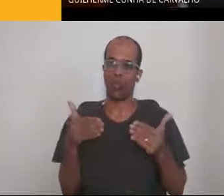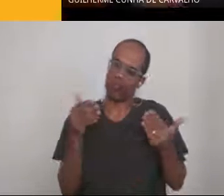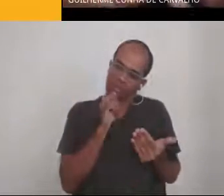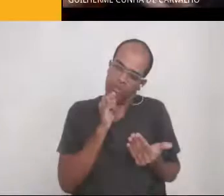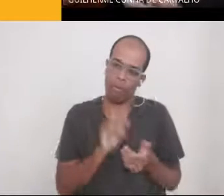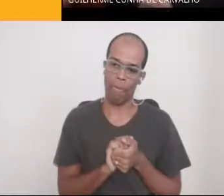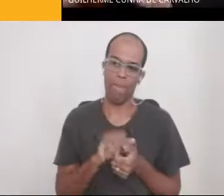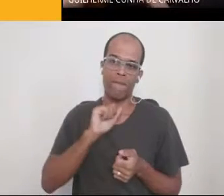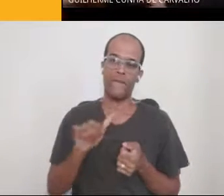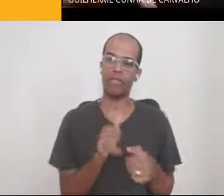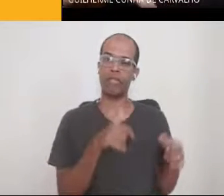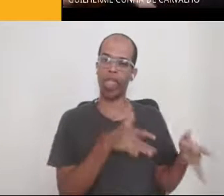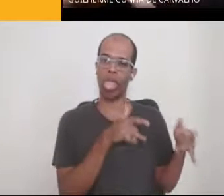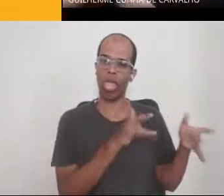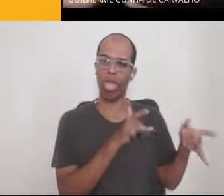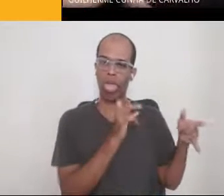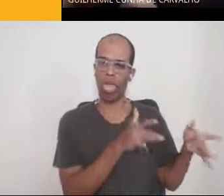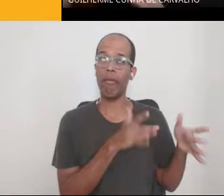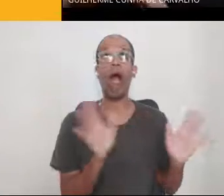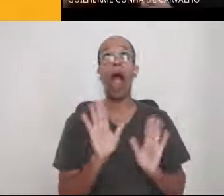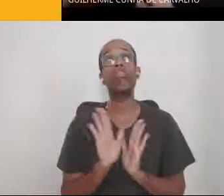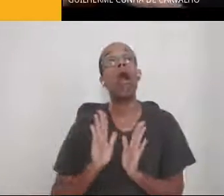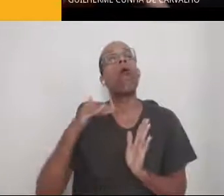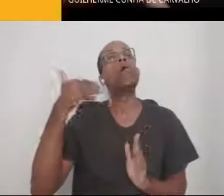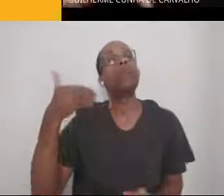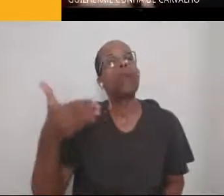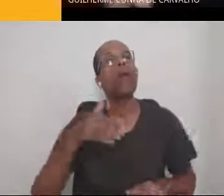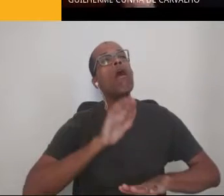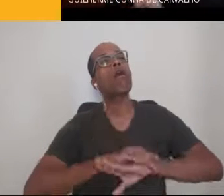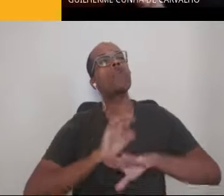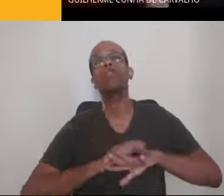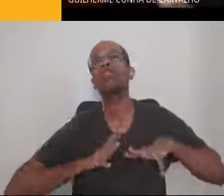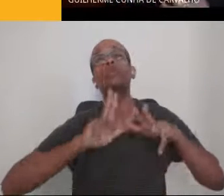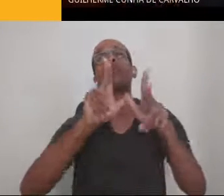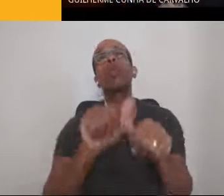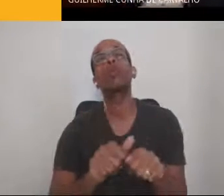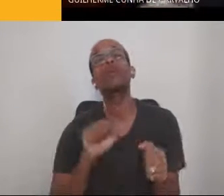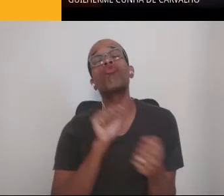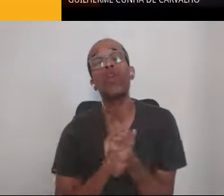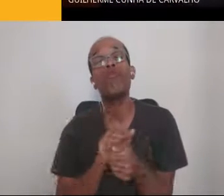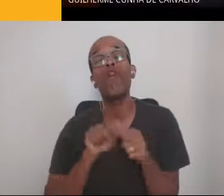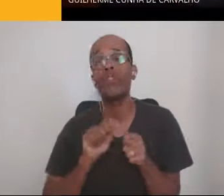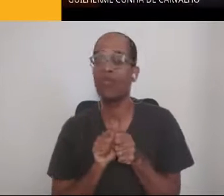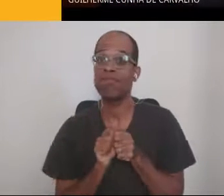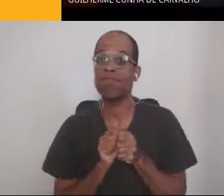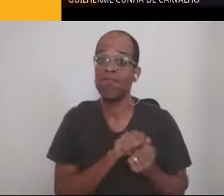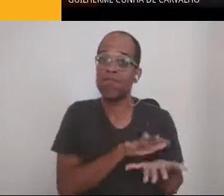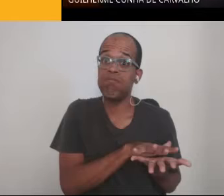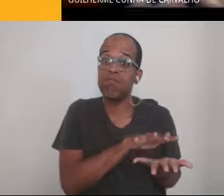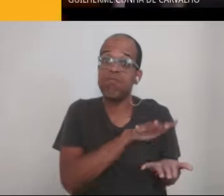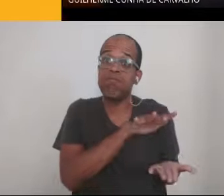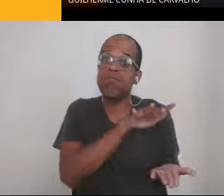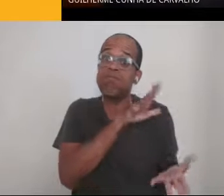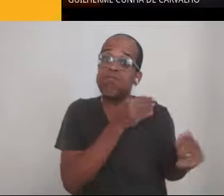vai deixando lá as atividades, falar, não, um dia eu faço tudo de uma vez. O que acontece é que acumula muita